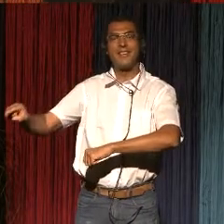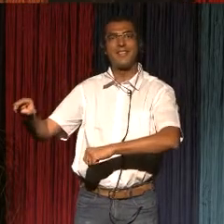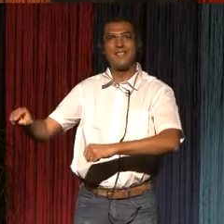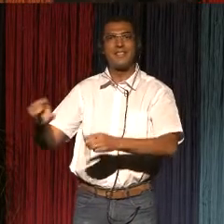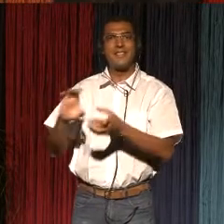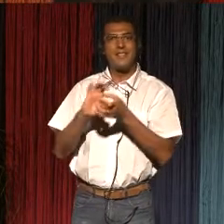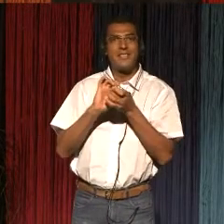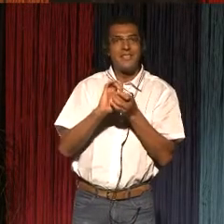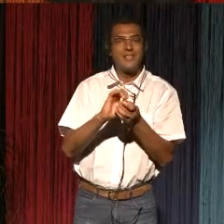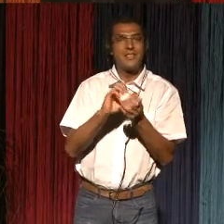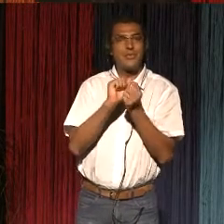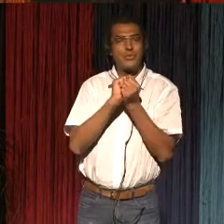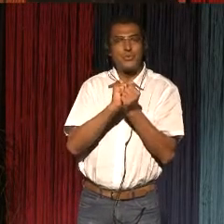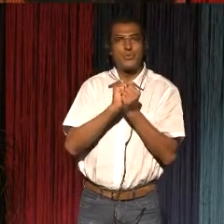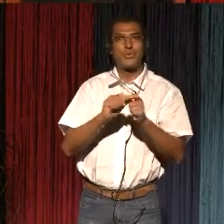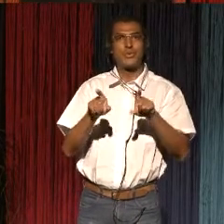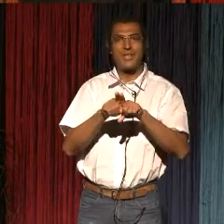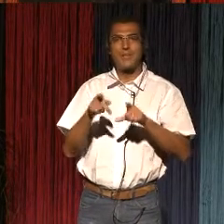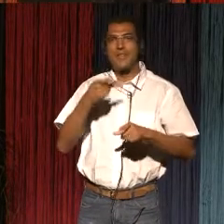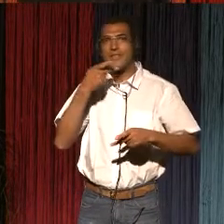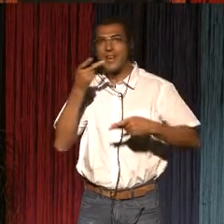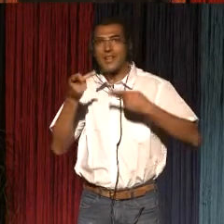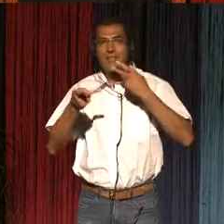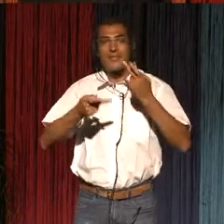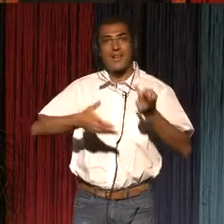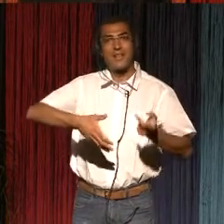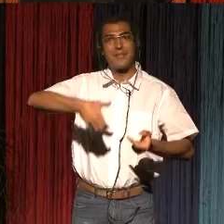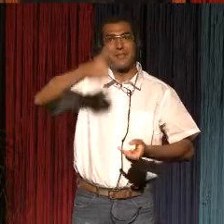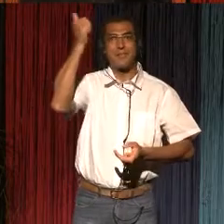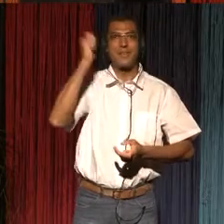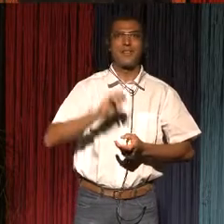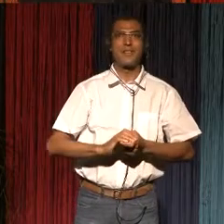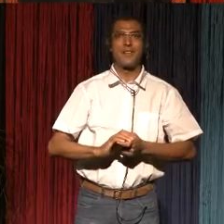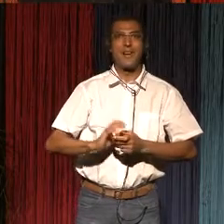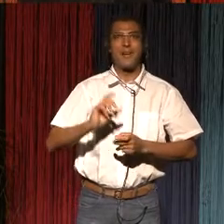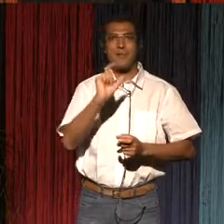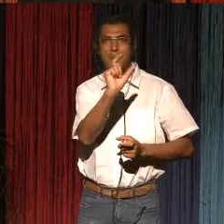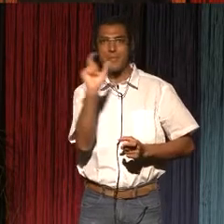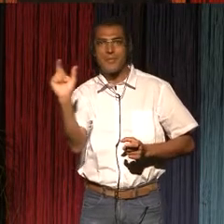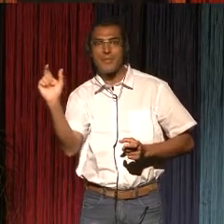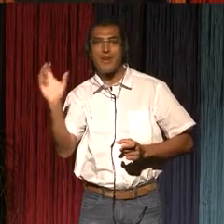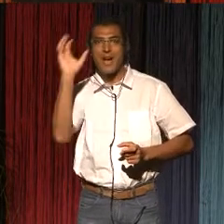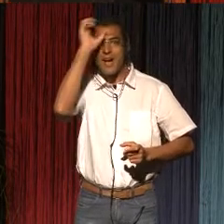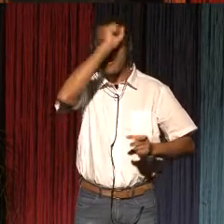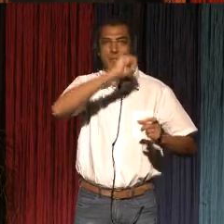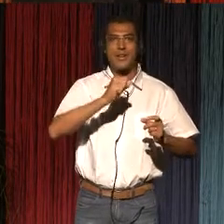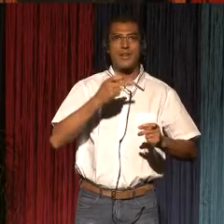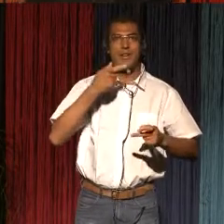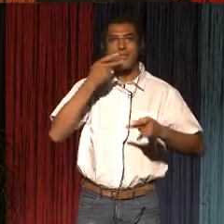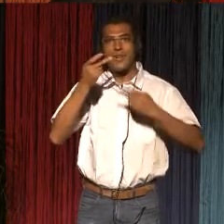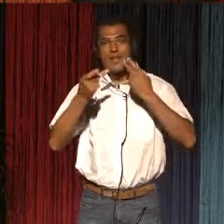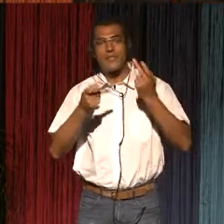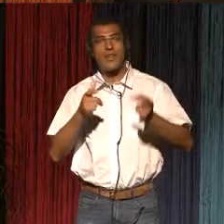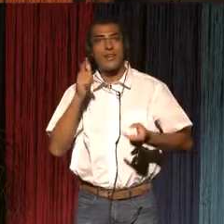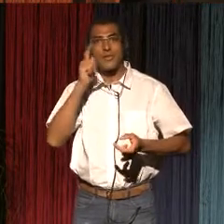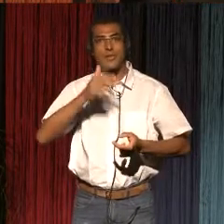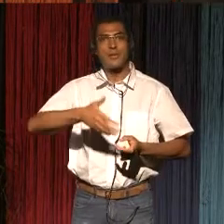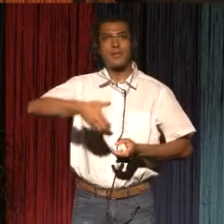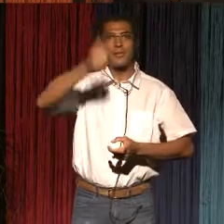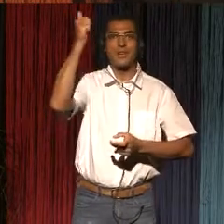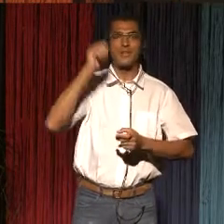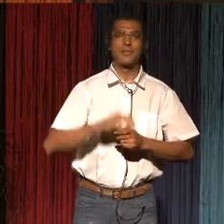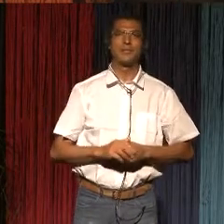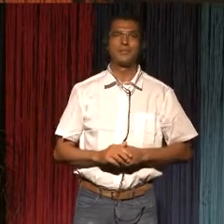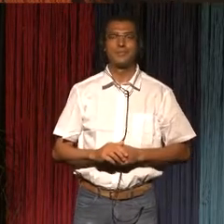crianças e melhor o vocabulário delas. Talvez um dos motivos desse resultado, que a gente não sabe,